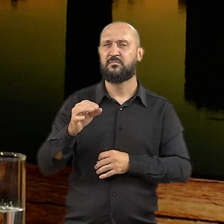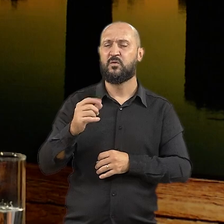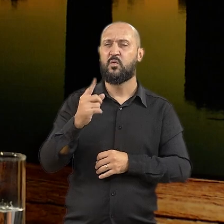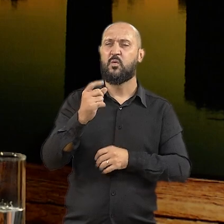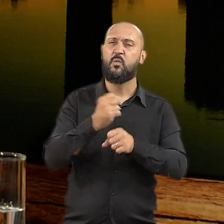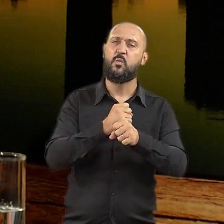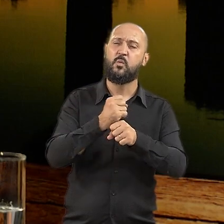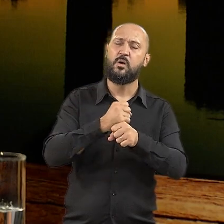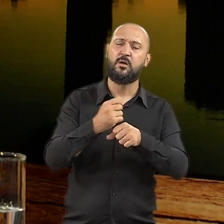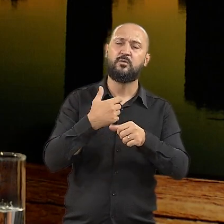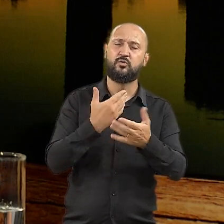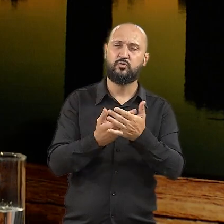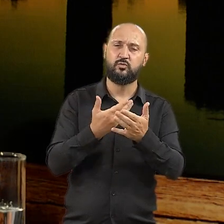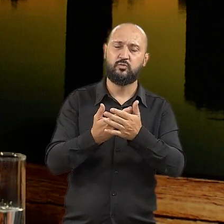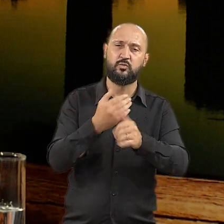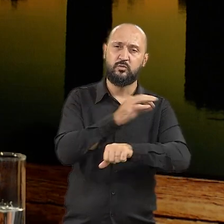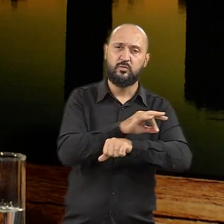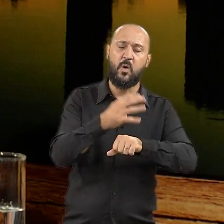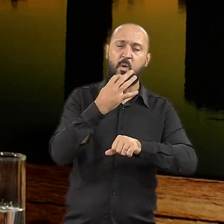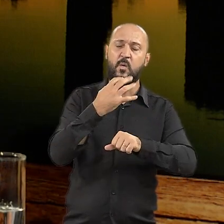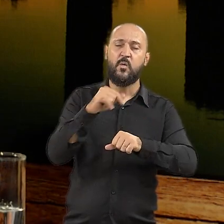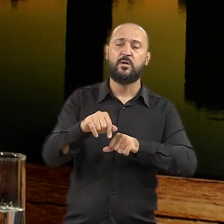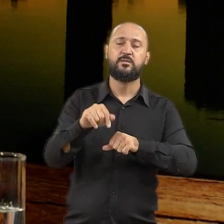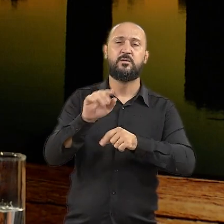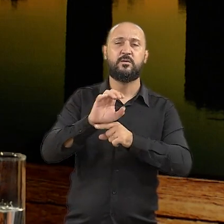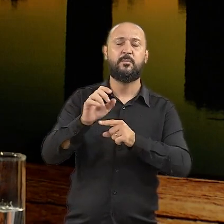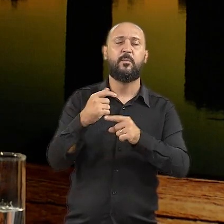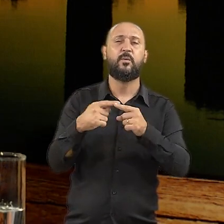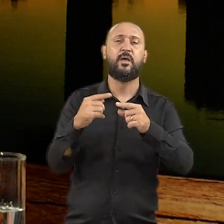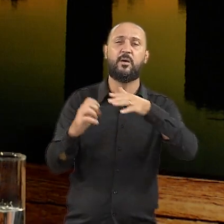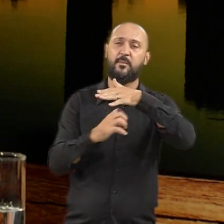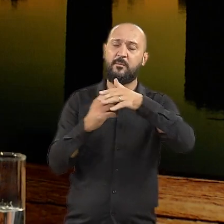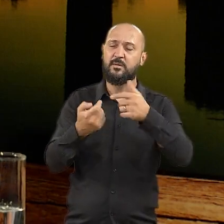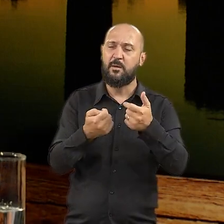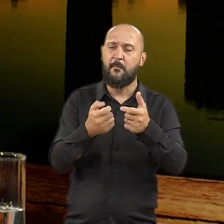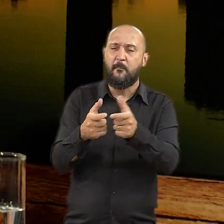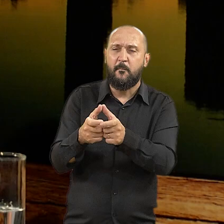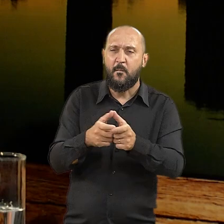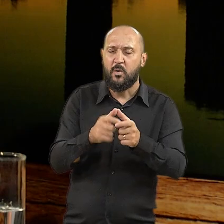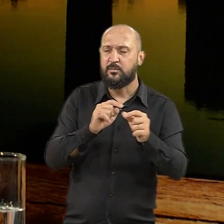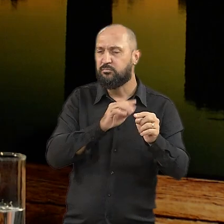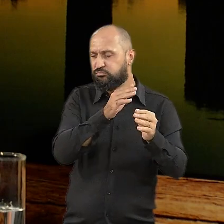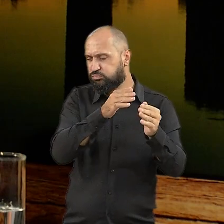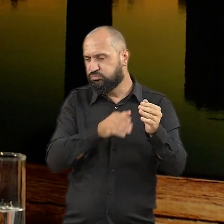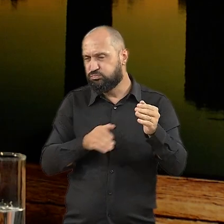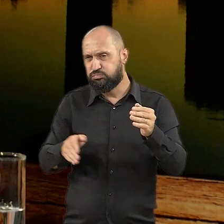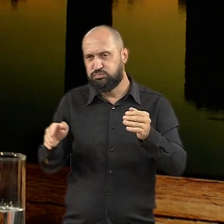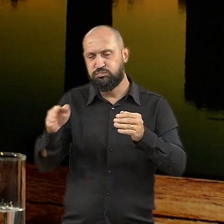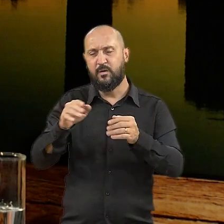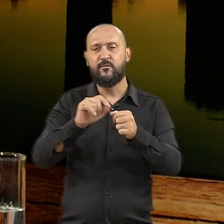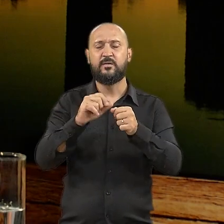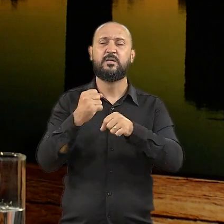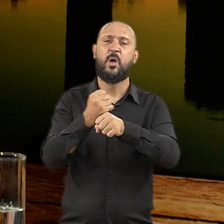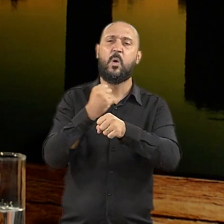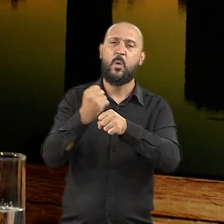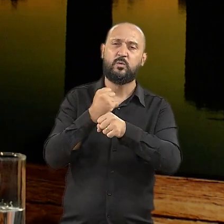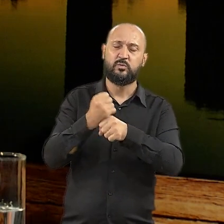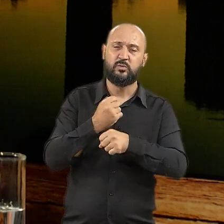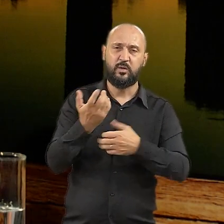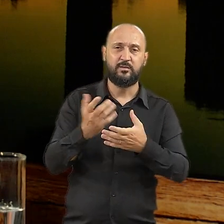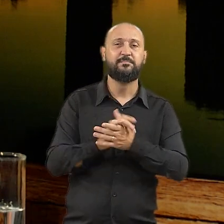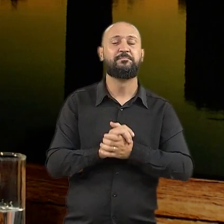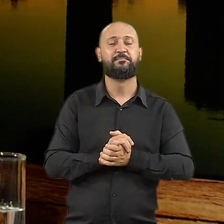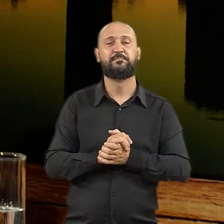Eu fiquei um ano ainda na engenharia, nisso eu conheci o estado inteiro, porque era uma empresa pequena, e a gente rodava o estado todo, fazendo pequenas obras e